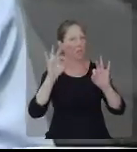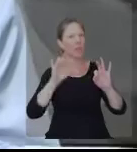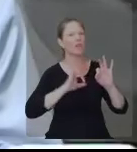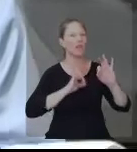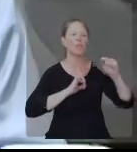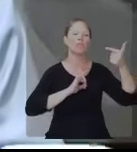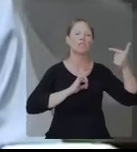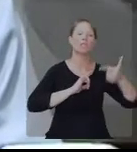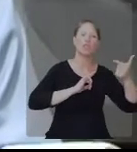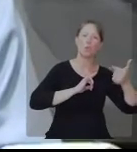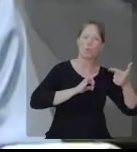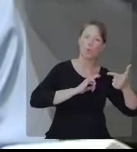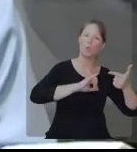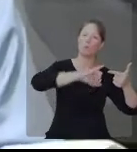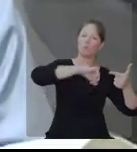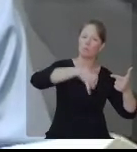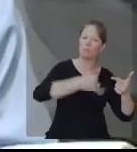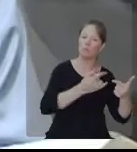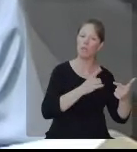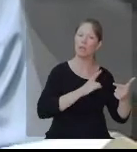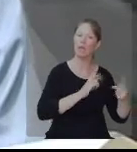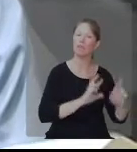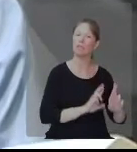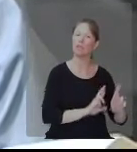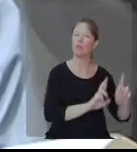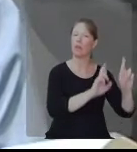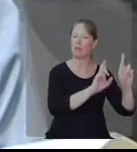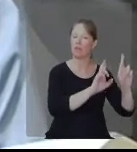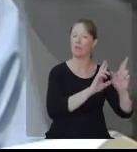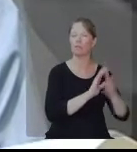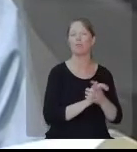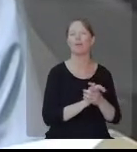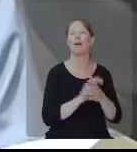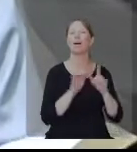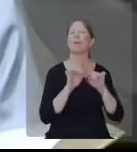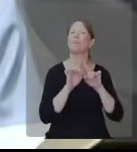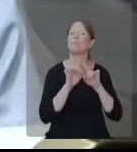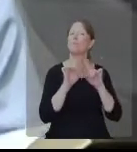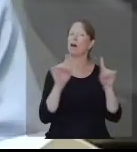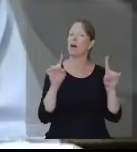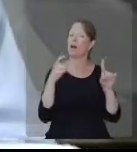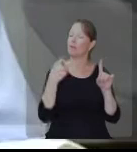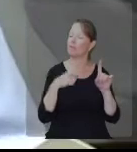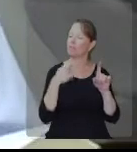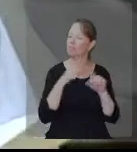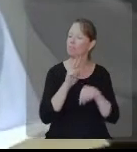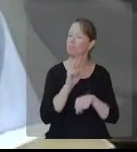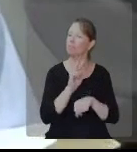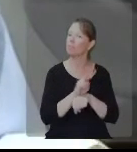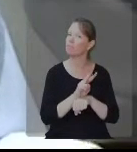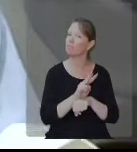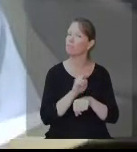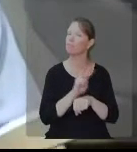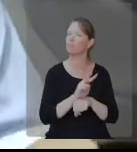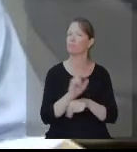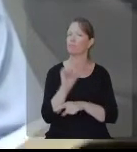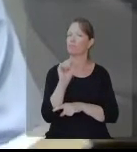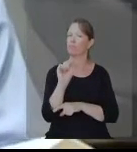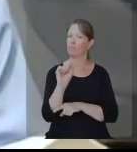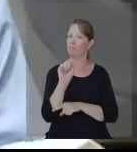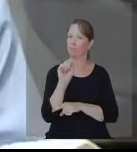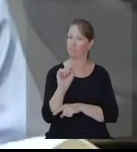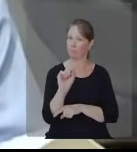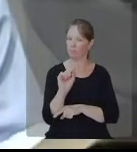uma segunda chance. Portanto, haveria esperança. Mas aí é preciso chamar a atenção para